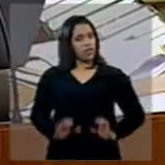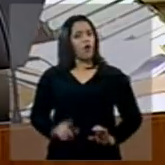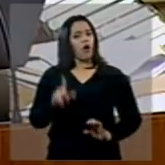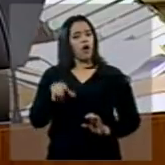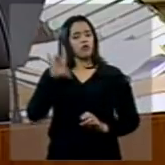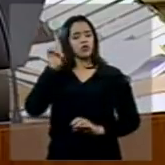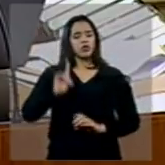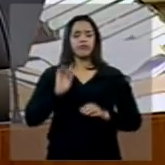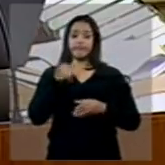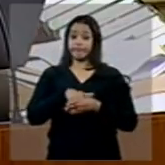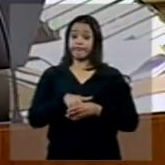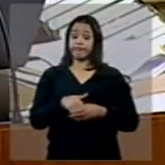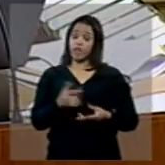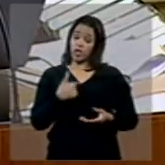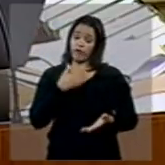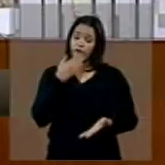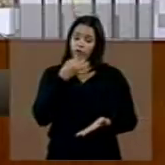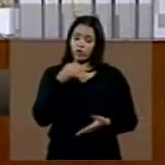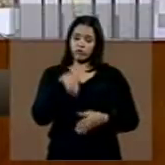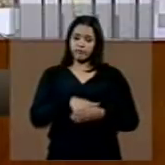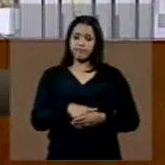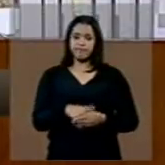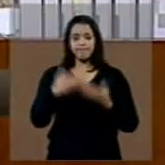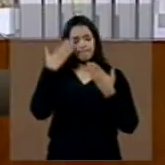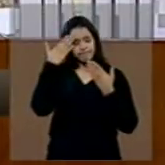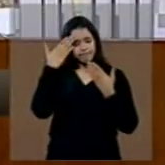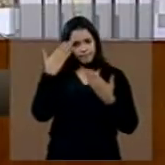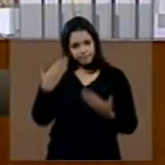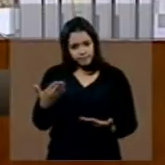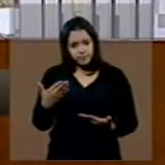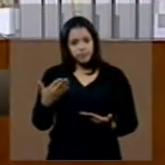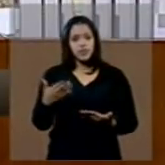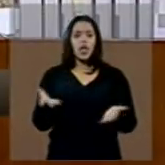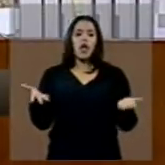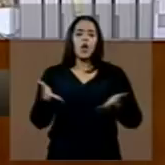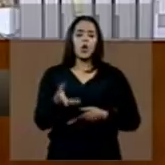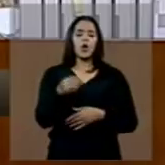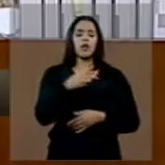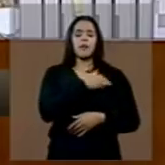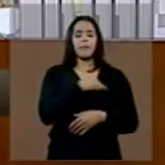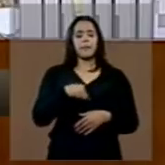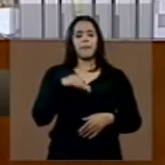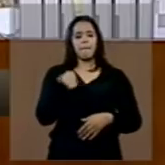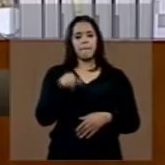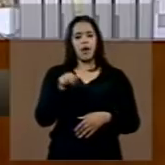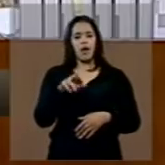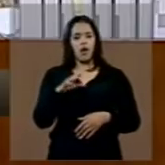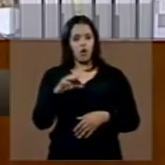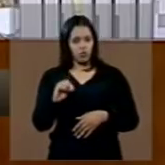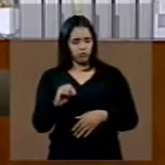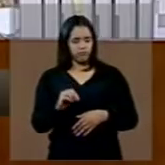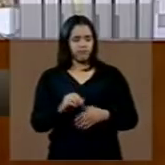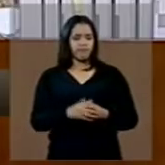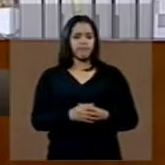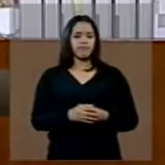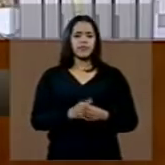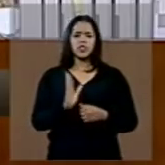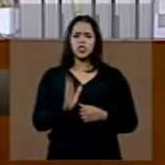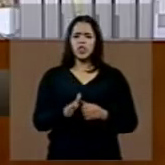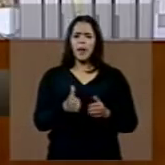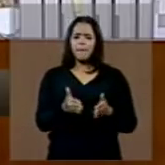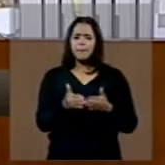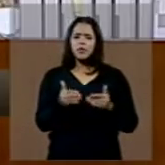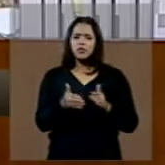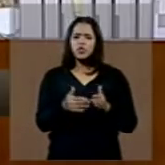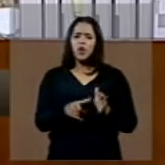ao sufrágio. É como voto, senhor presidente. Agradeço ao ministro Ricardo Lewandowski. O ministro Marco Aurélio sinalizou um pedido de antecipação